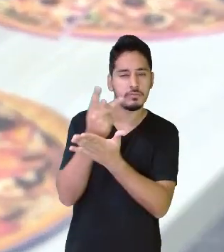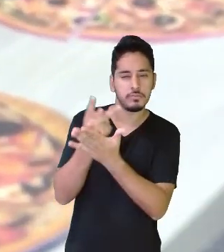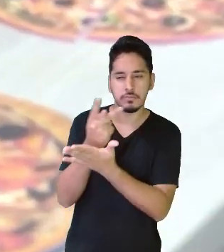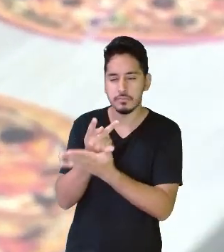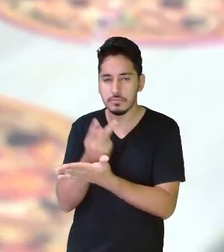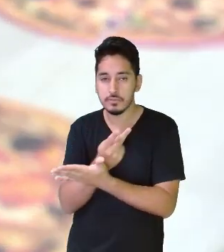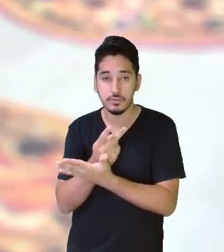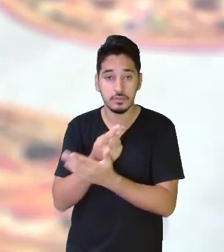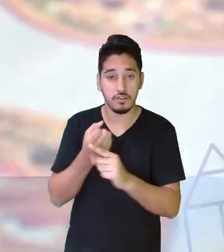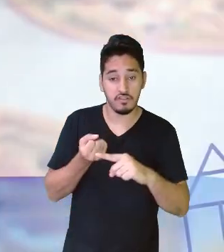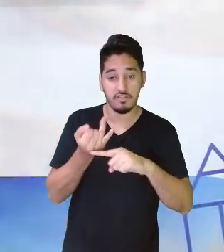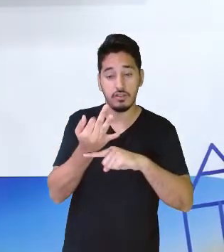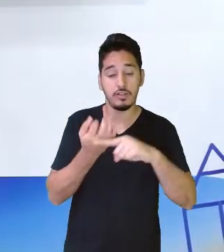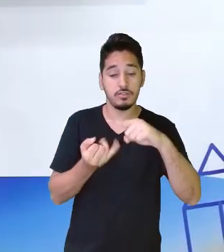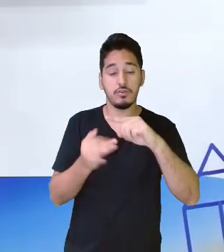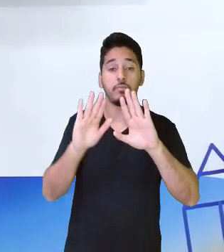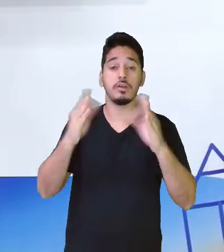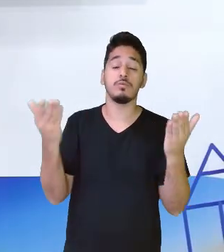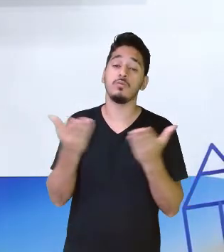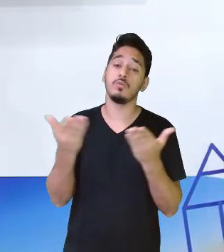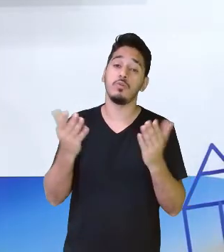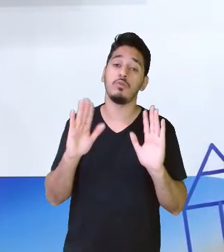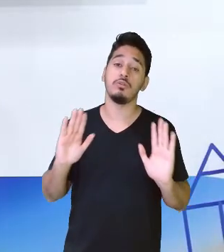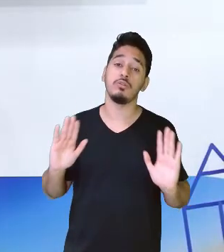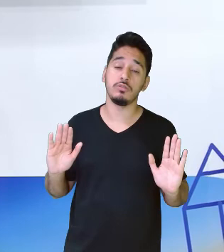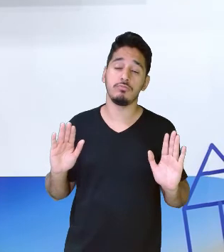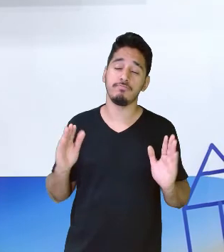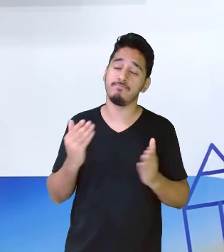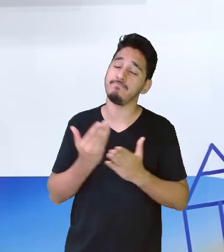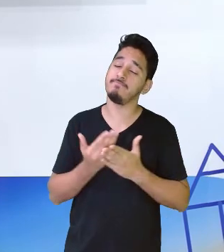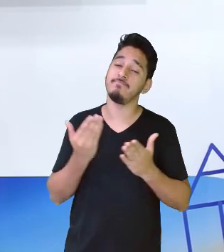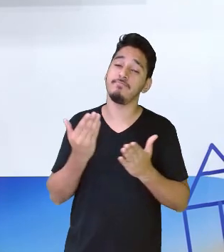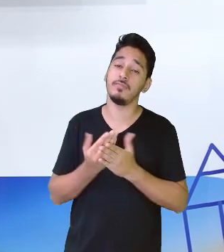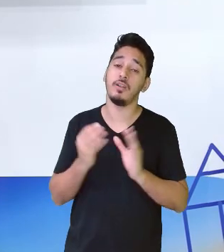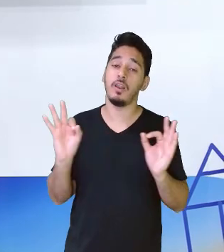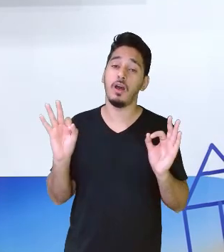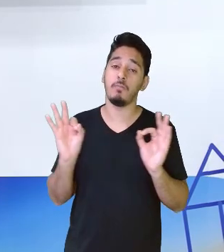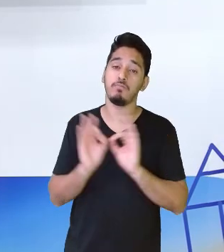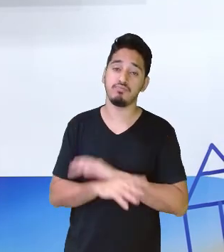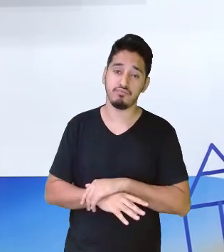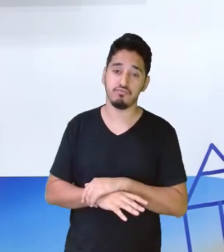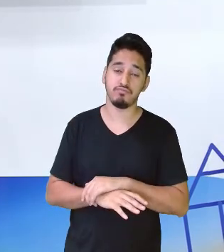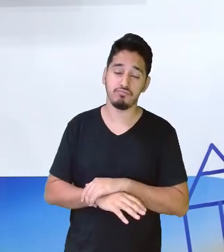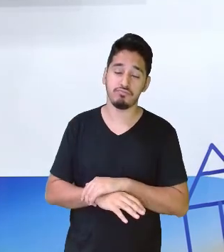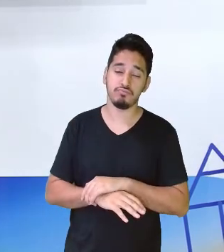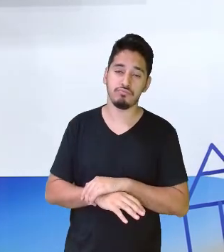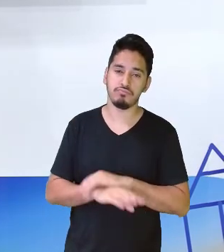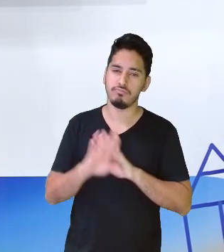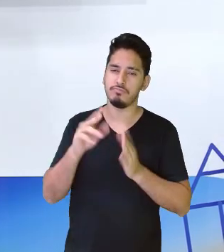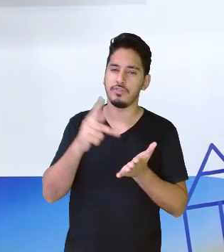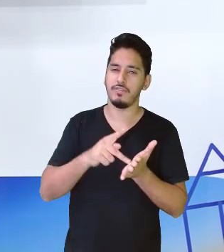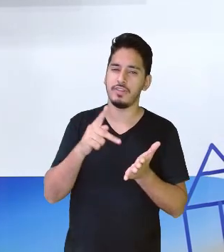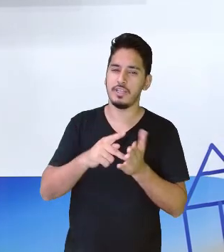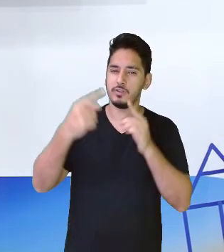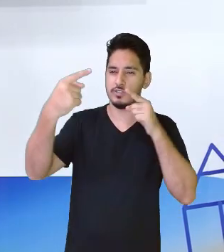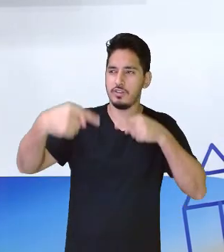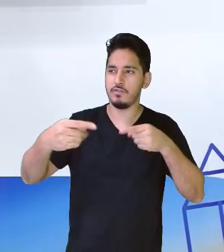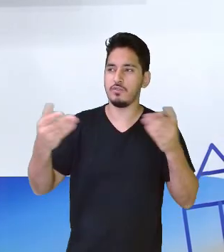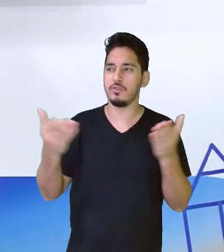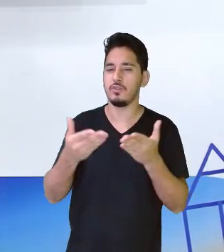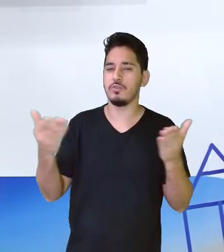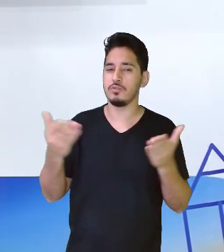de fração, mas por hoje, pessoal, a nossa aula chegou ao fim. Na verdade, o nosso desafio